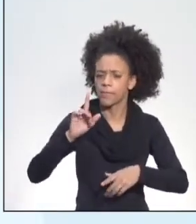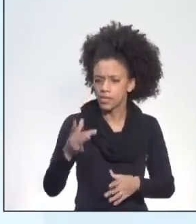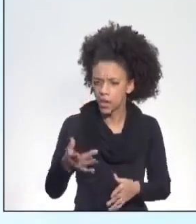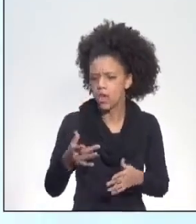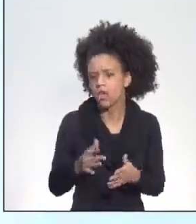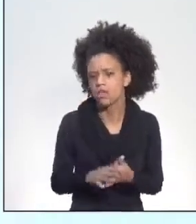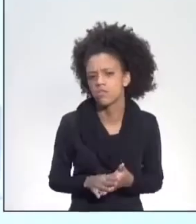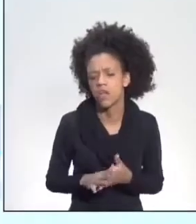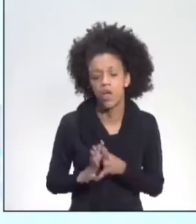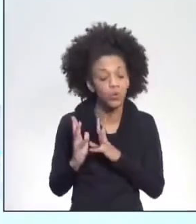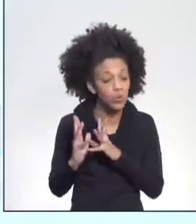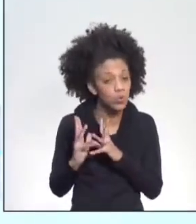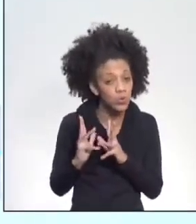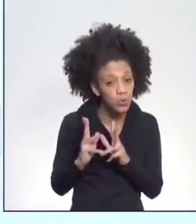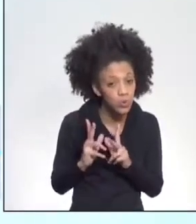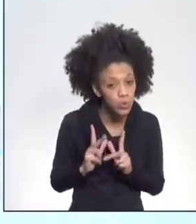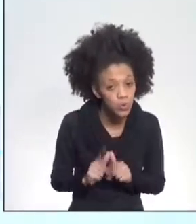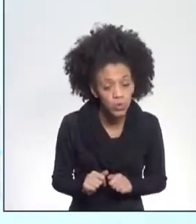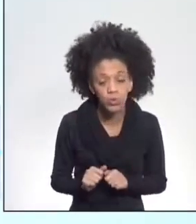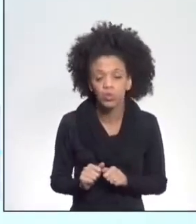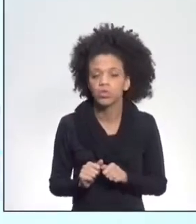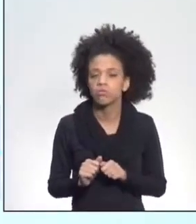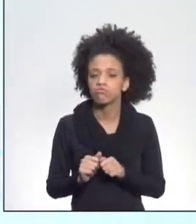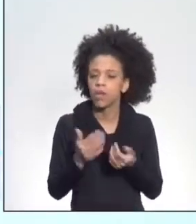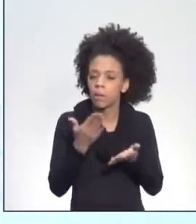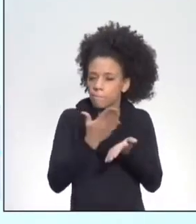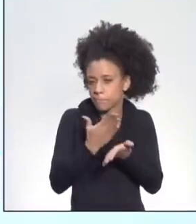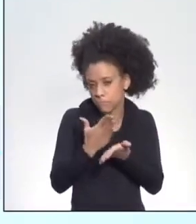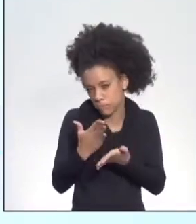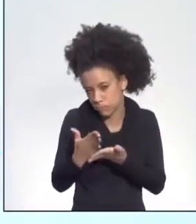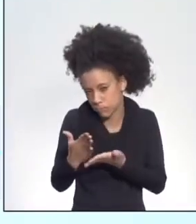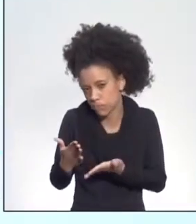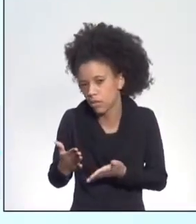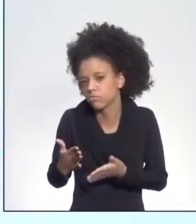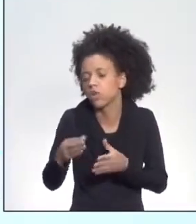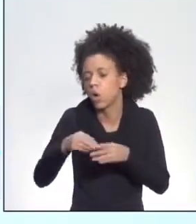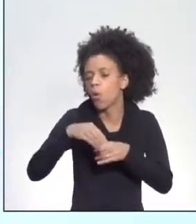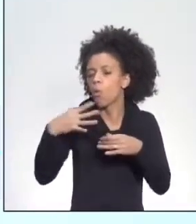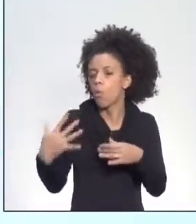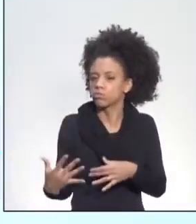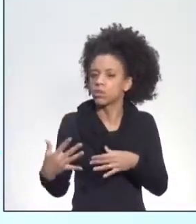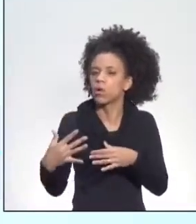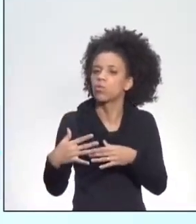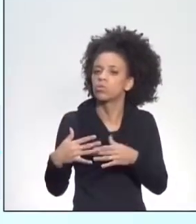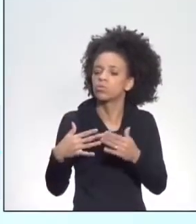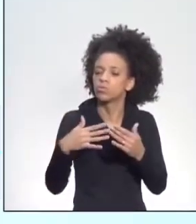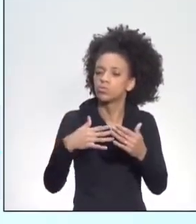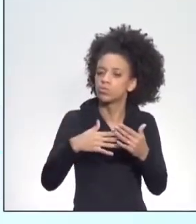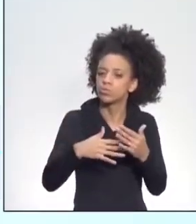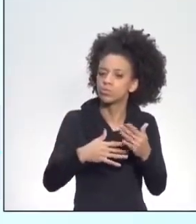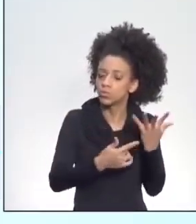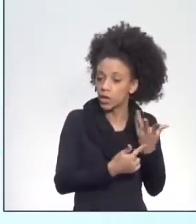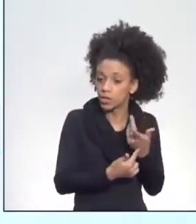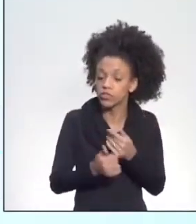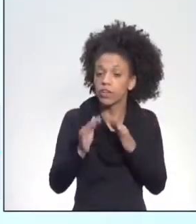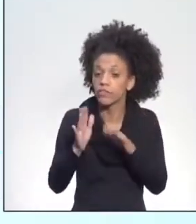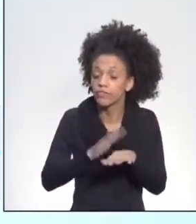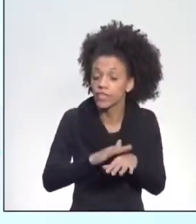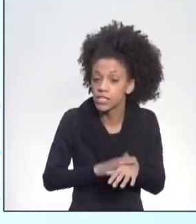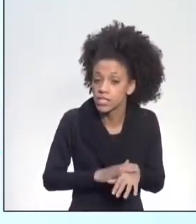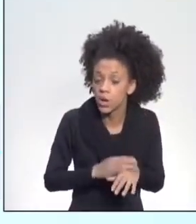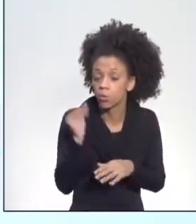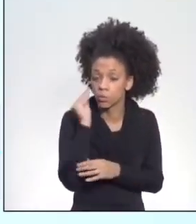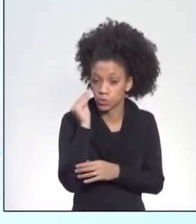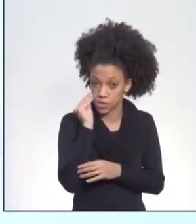população. Né, tudo isso são partes de intervenção artística. Tá? Então, agora vocês vão fazer um esboço,